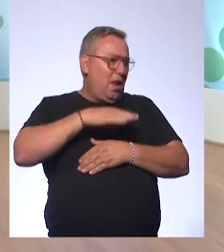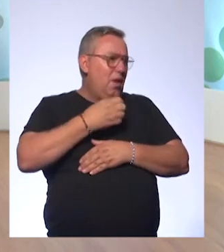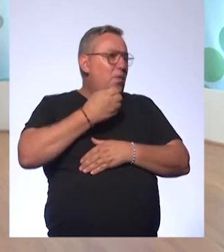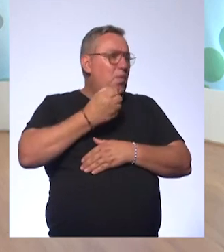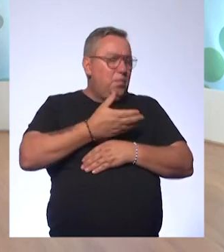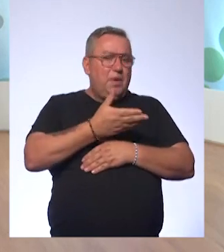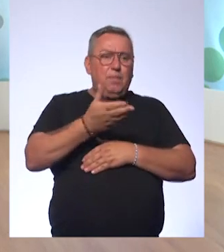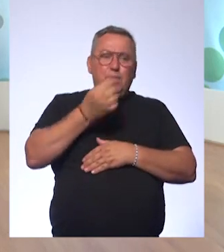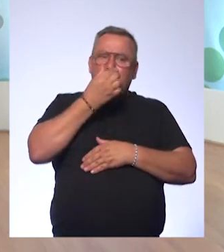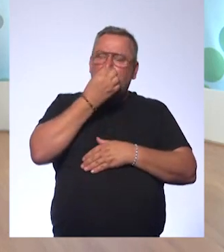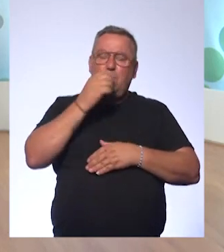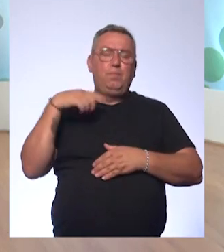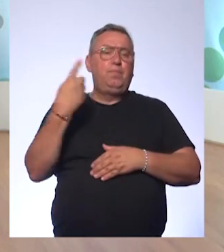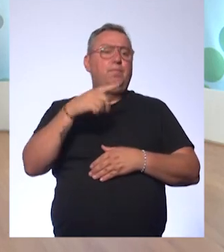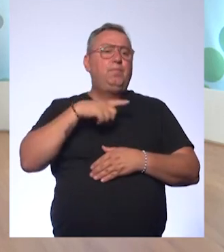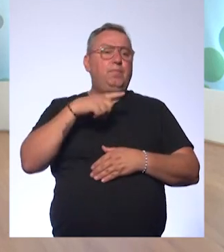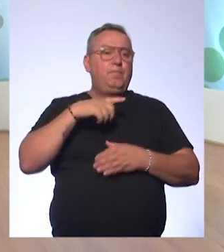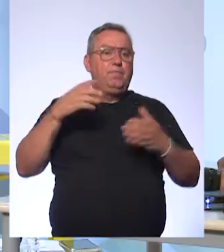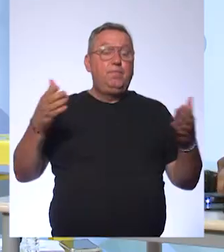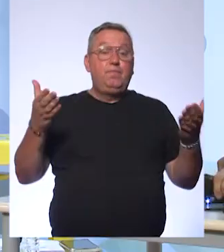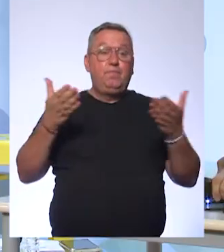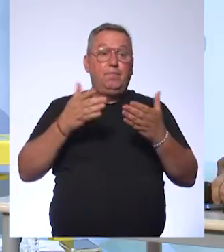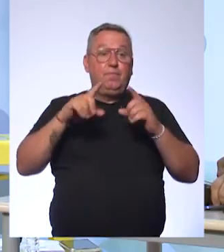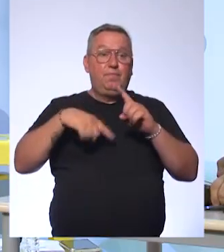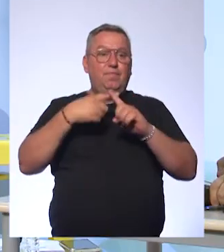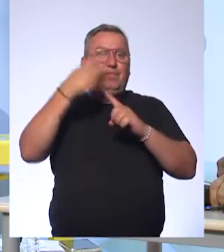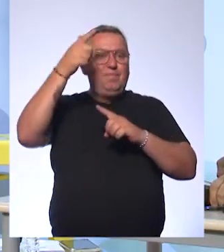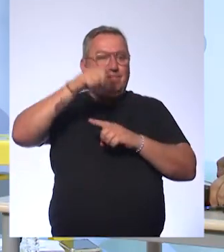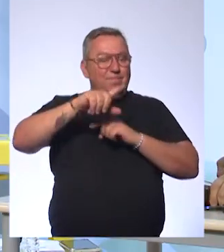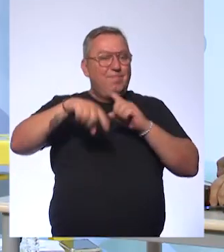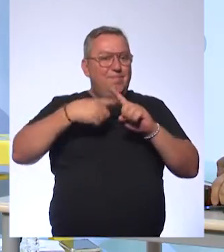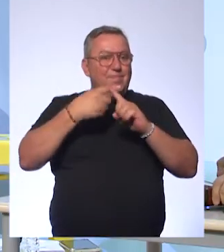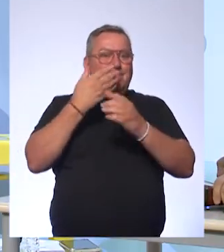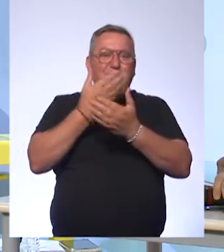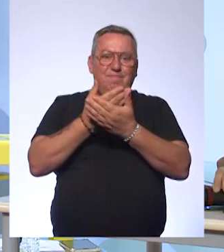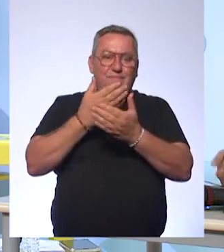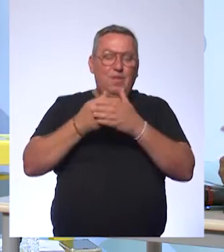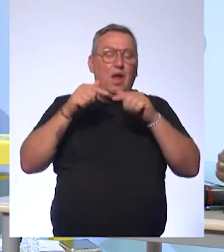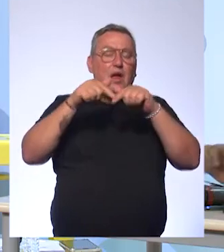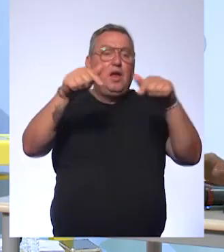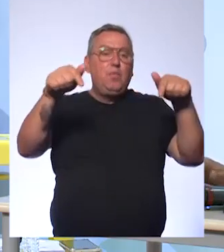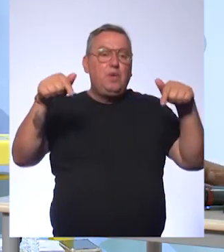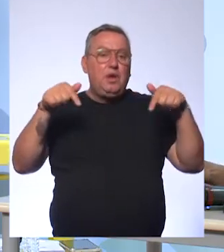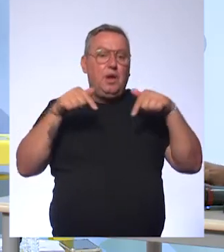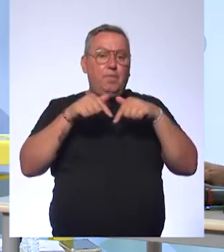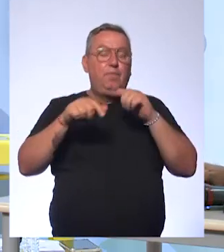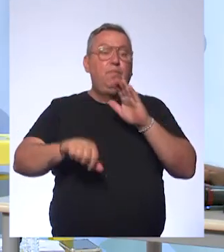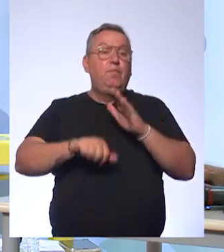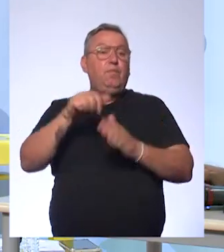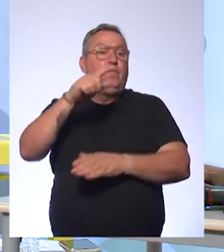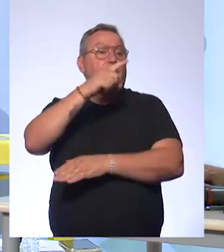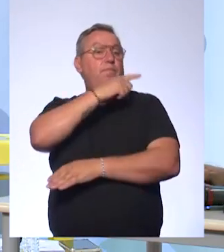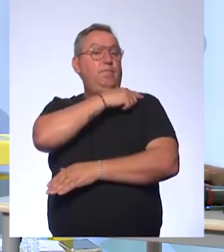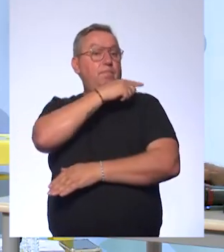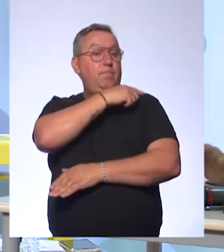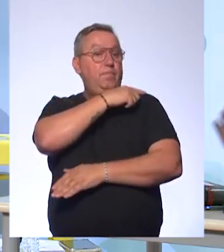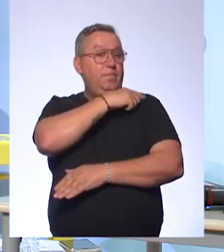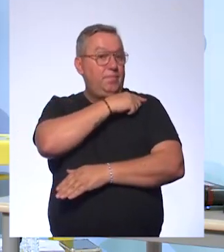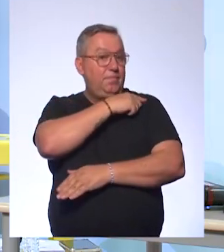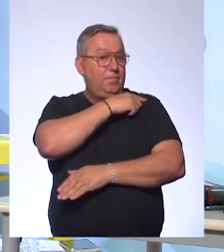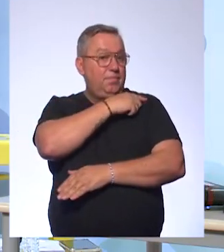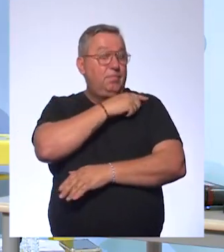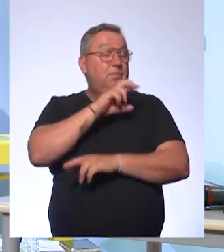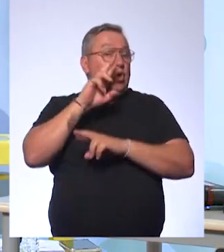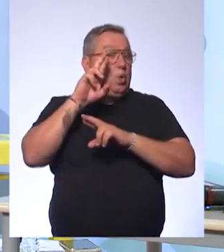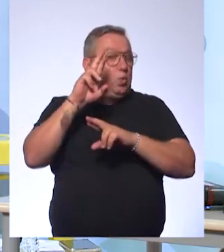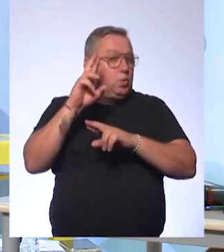bem? Estamos aqui hoje mais uma vez para mais uma aula de Química, o primeiro ano do ensino médio. Espero aí